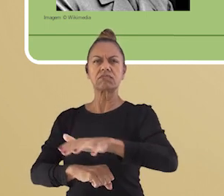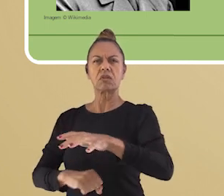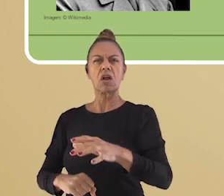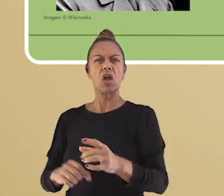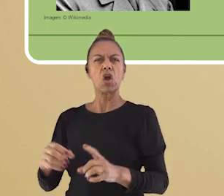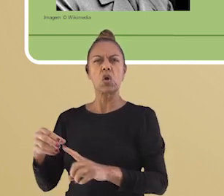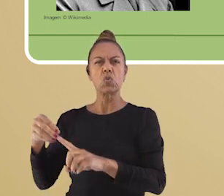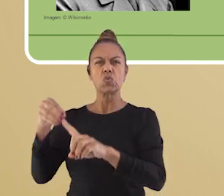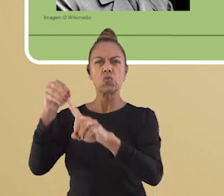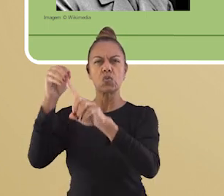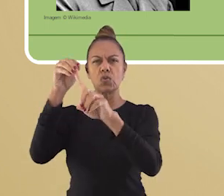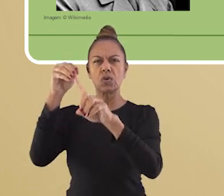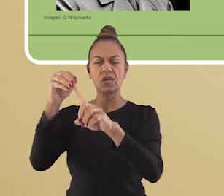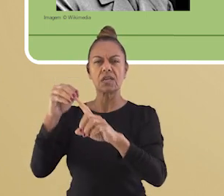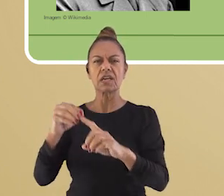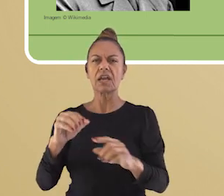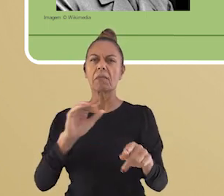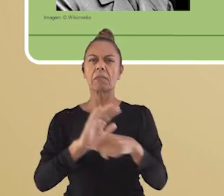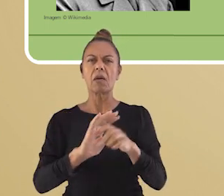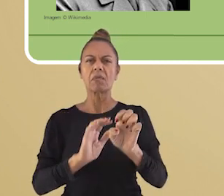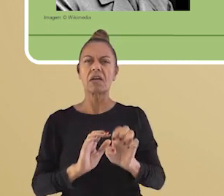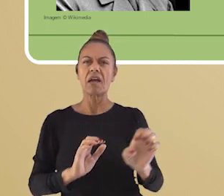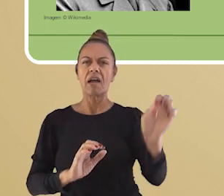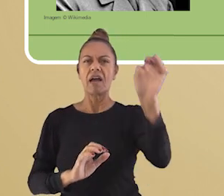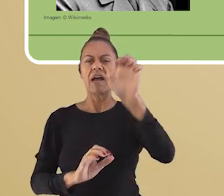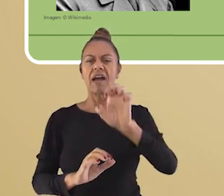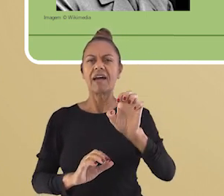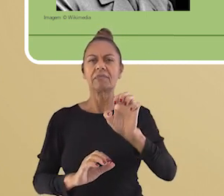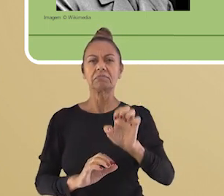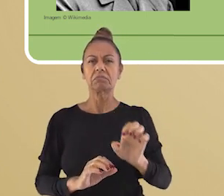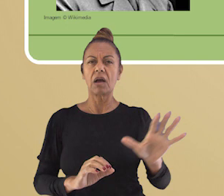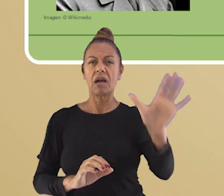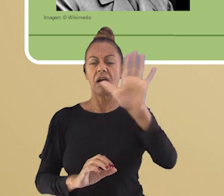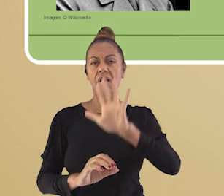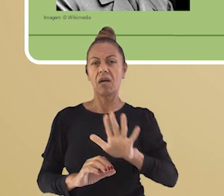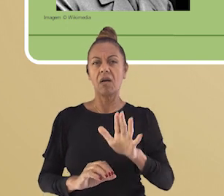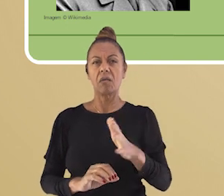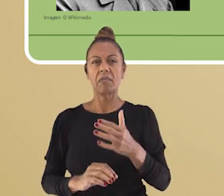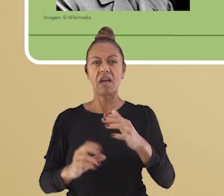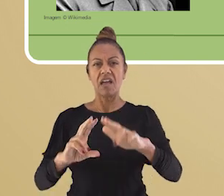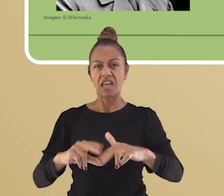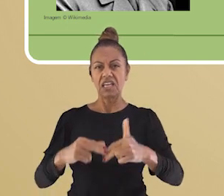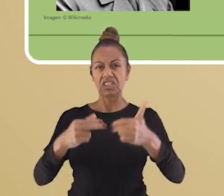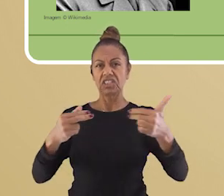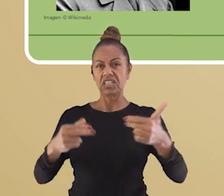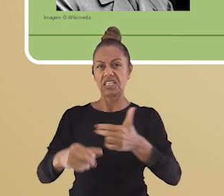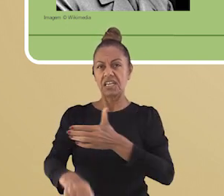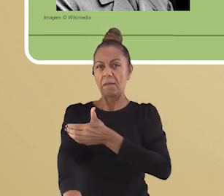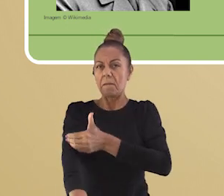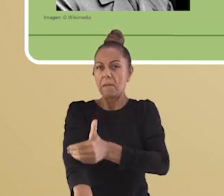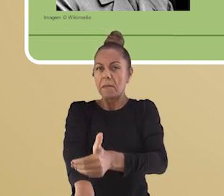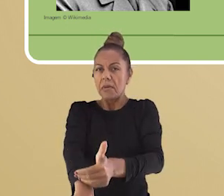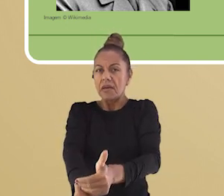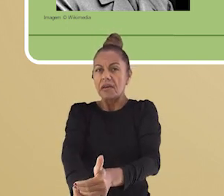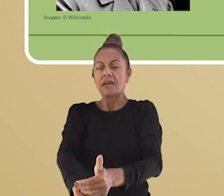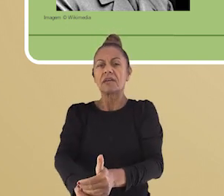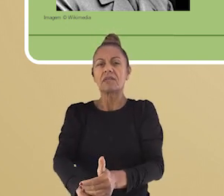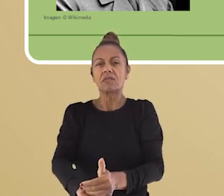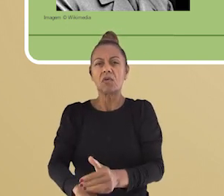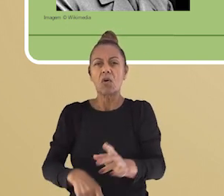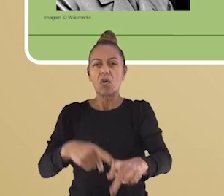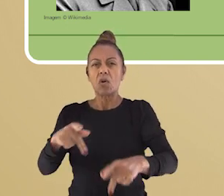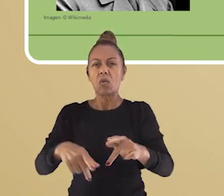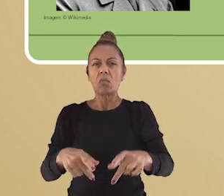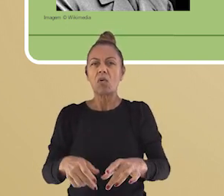a população europeia de etnia branca caucasiana considerada raça pura, ou seja,